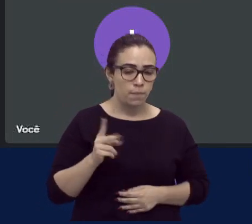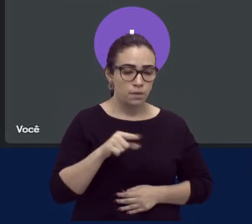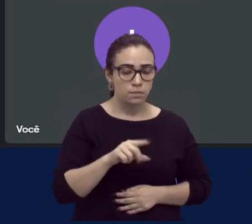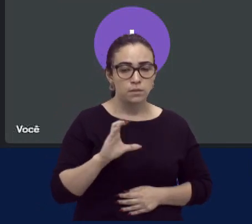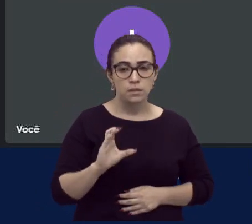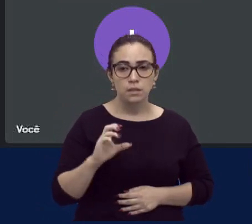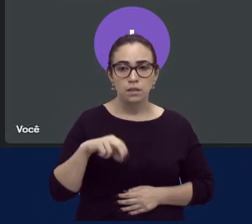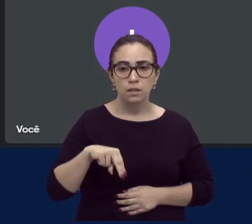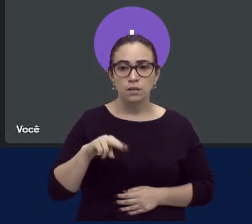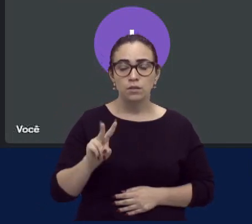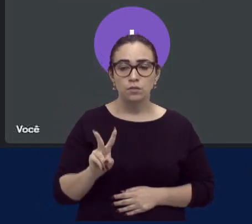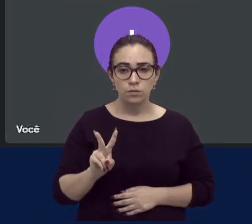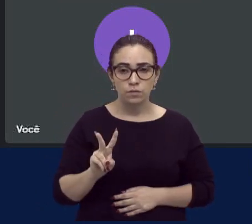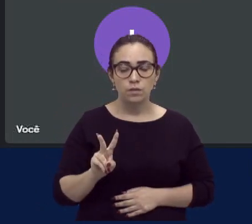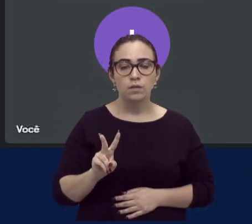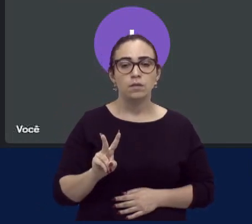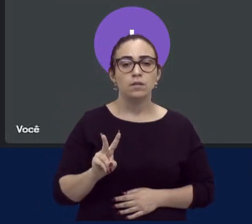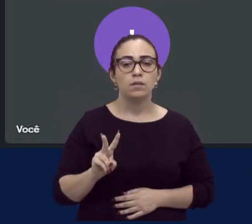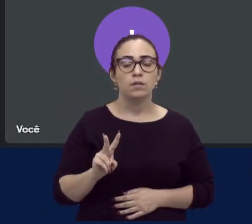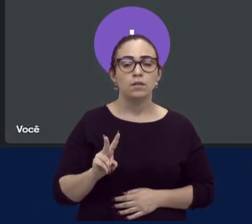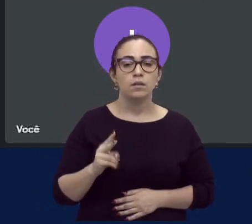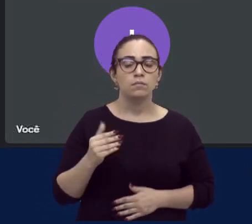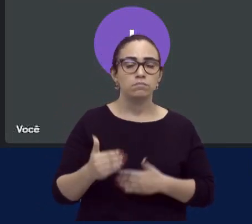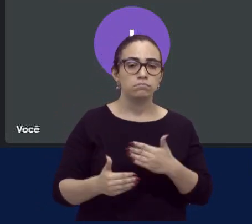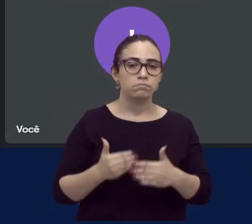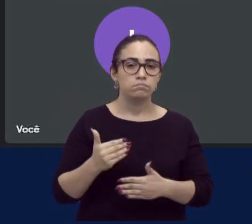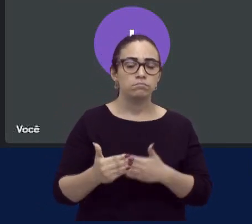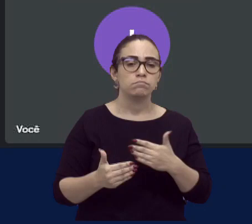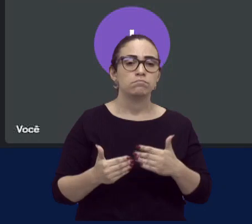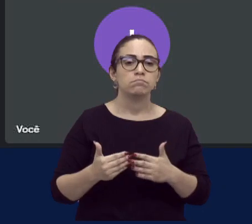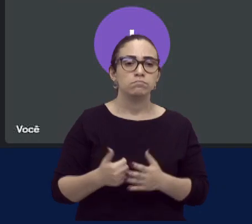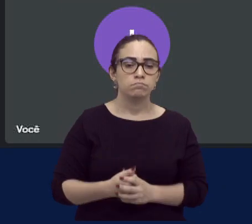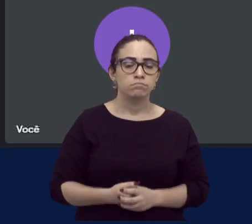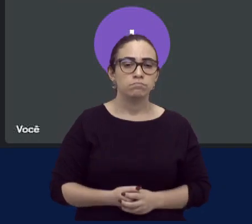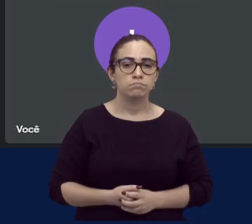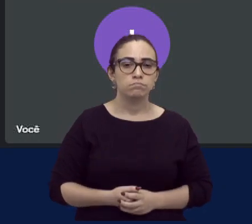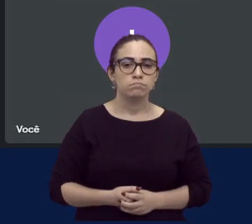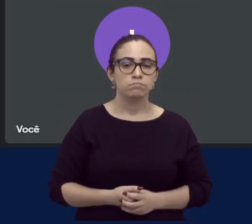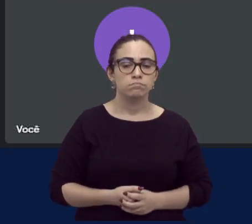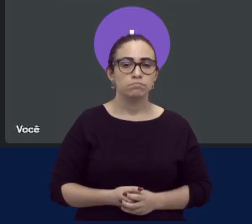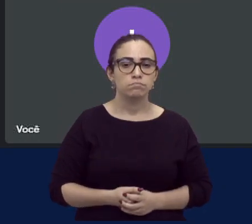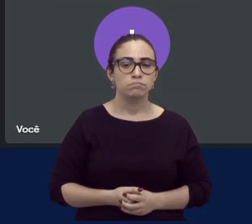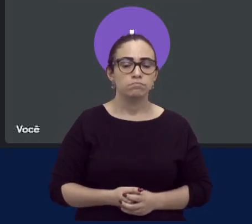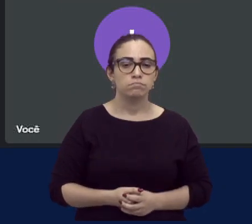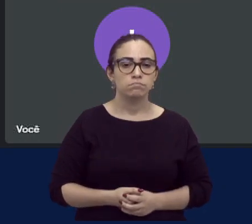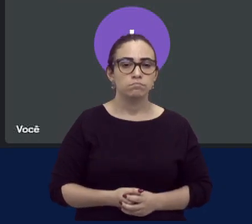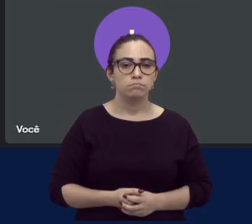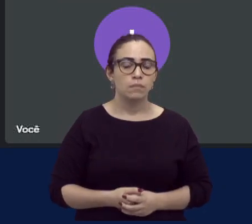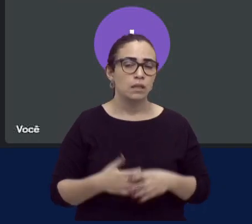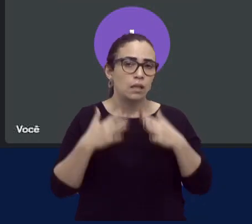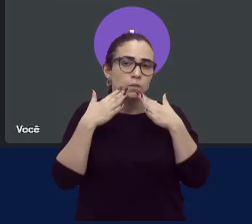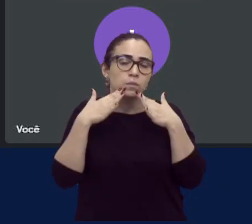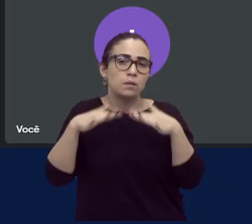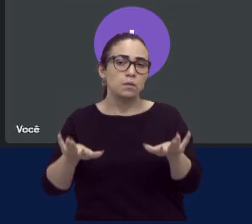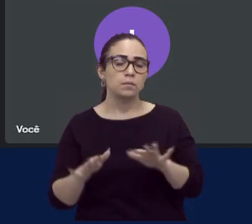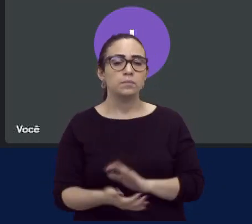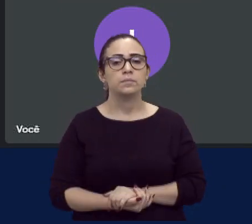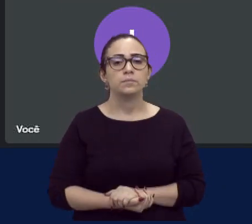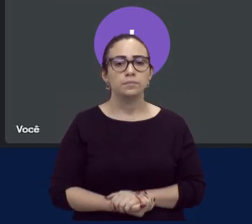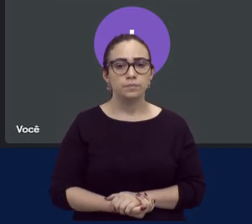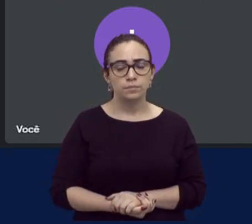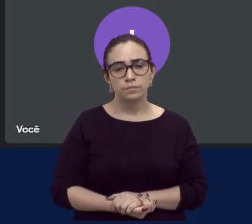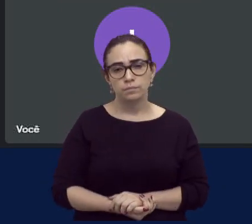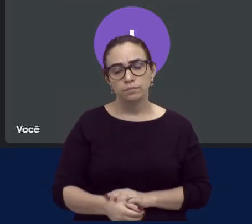dela, o passo a passo, ele desarma essas situações, né? Exatamente. A ideia natural. É